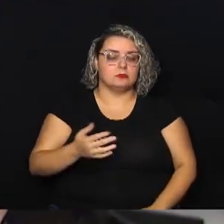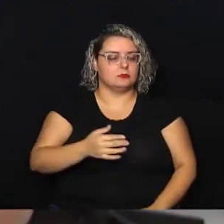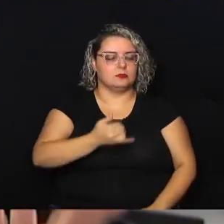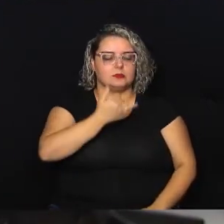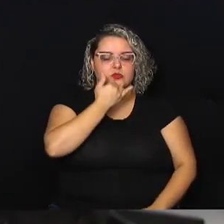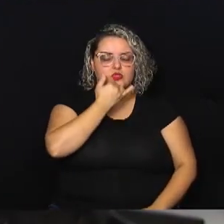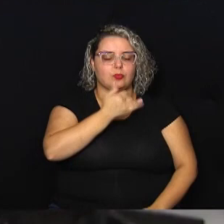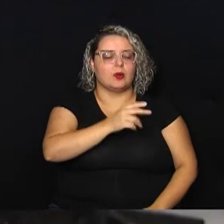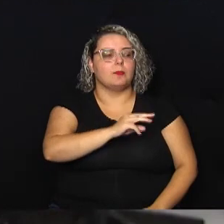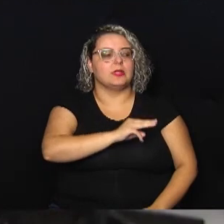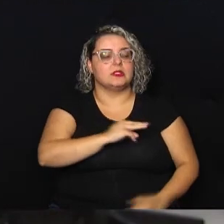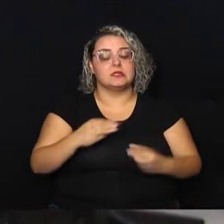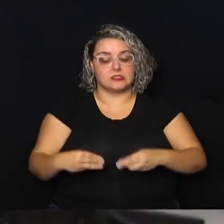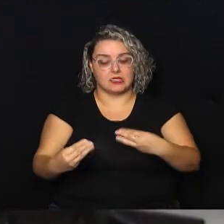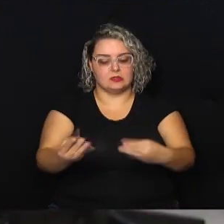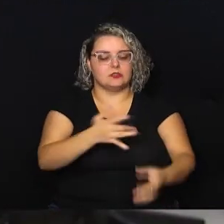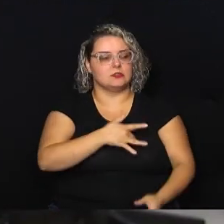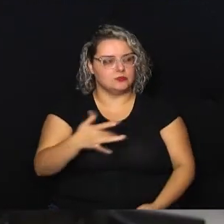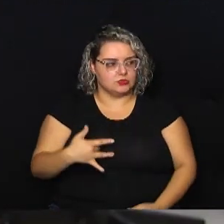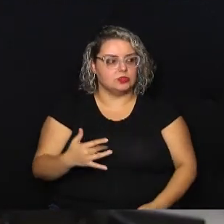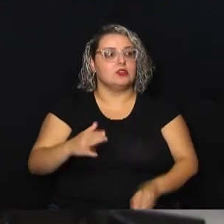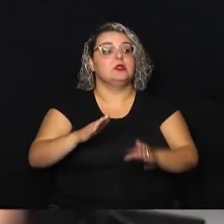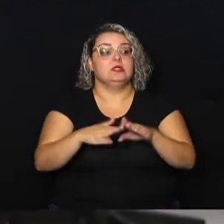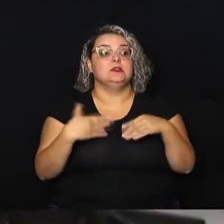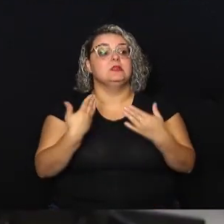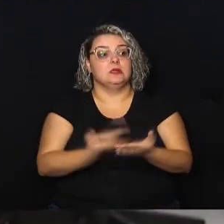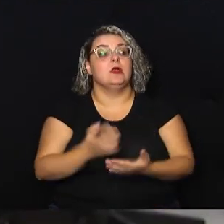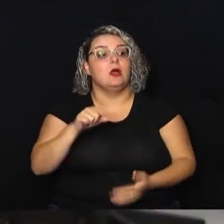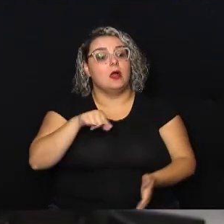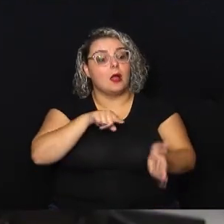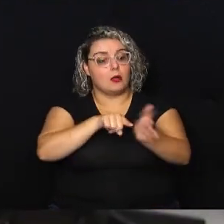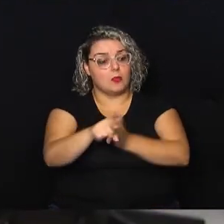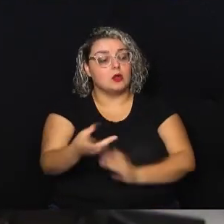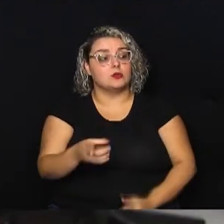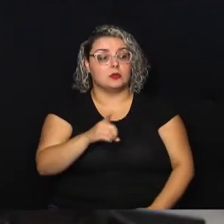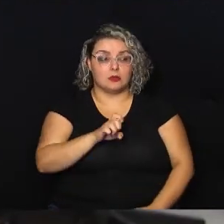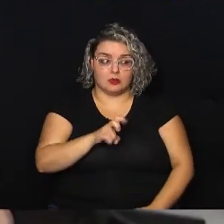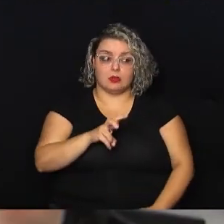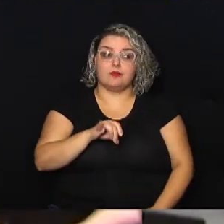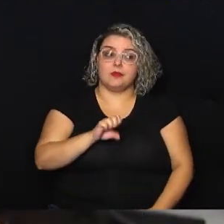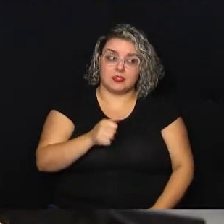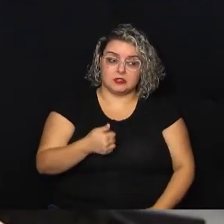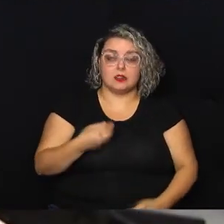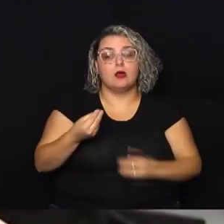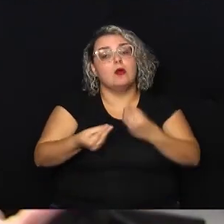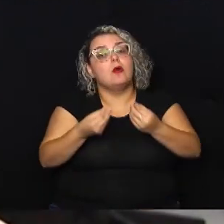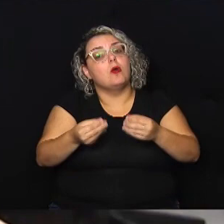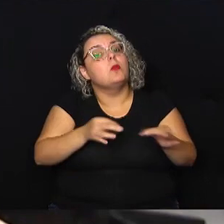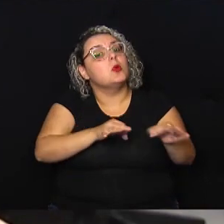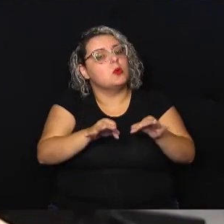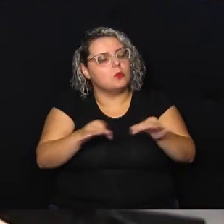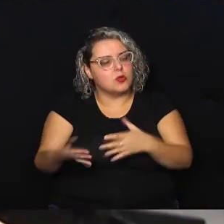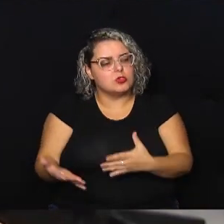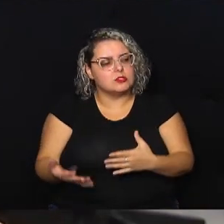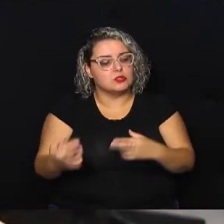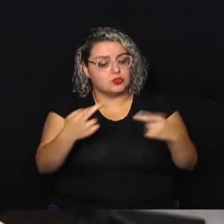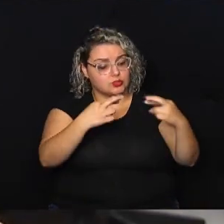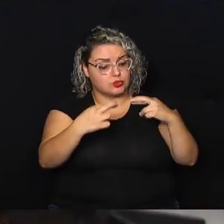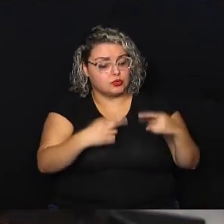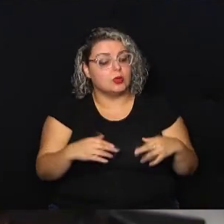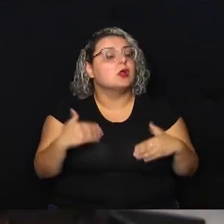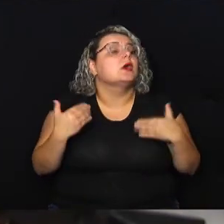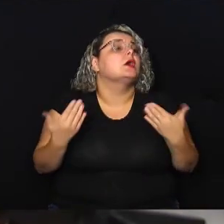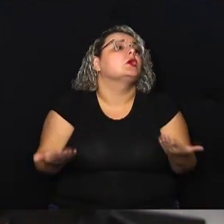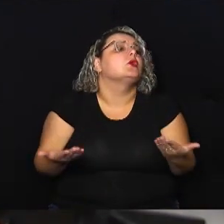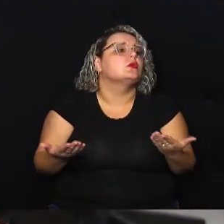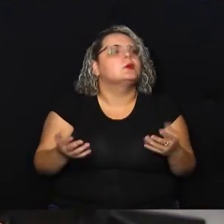Então, esse requerimento é exatamente o questionamento da Devisa sobre como que é o processo de fiscalização e quais foram,